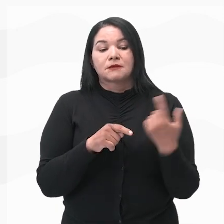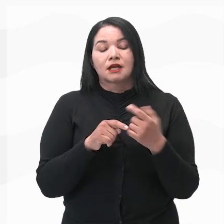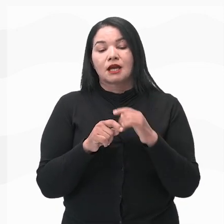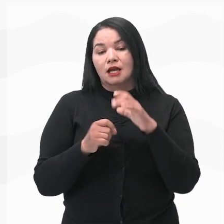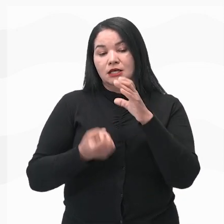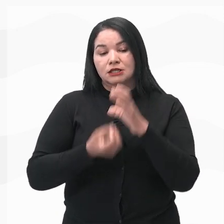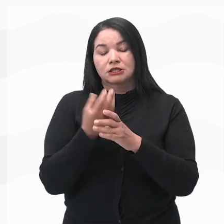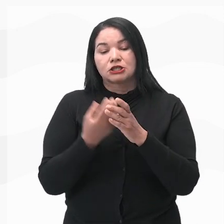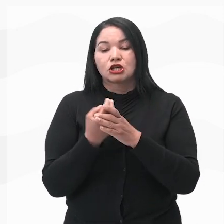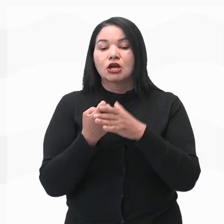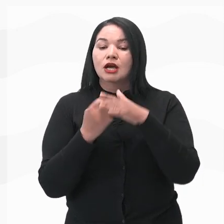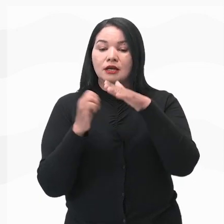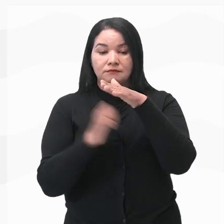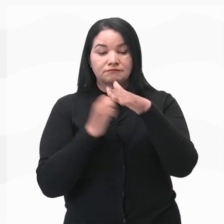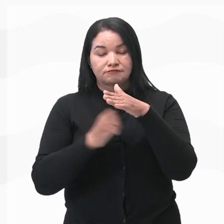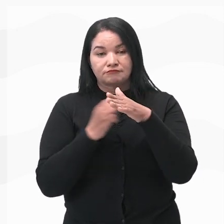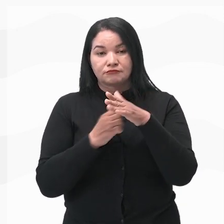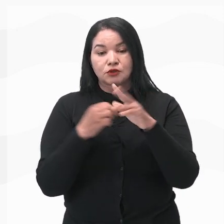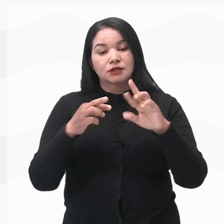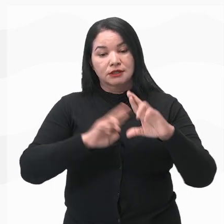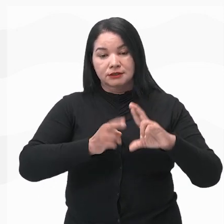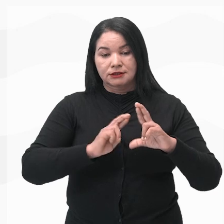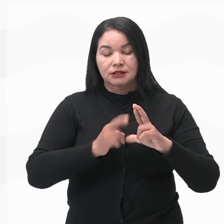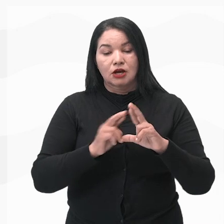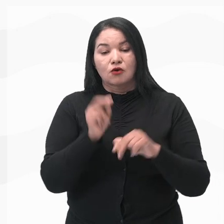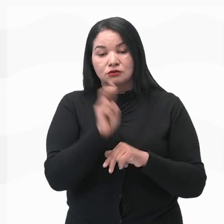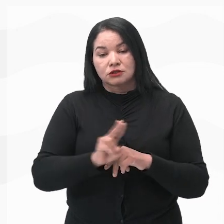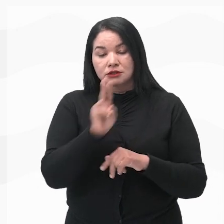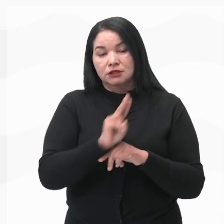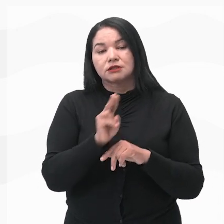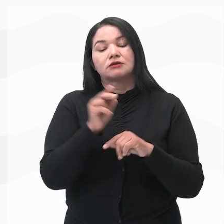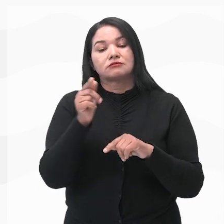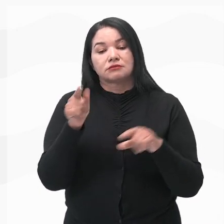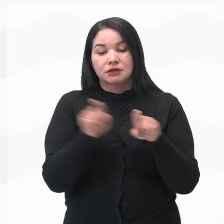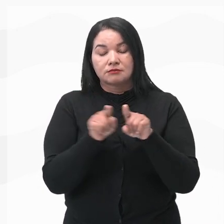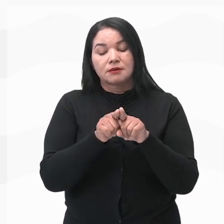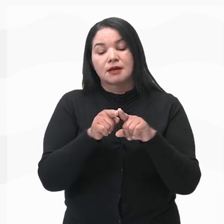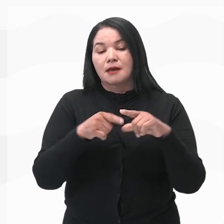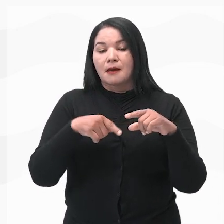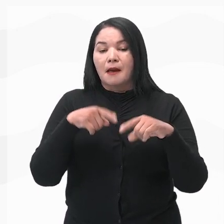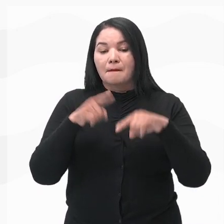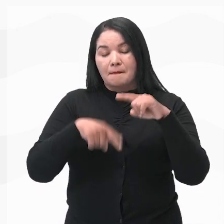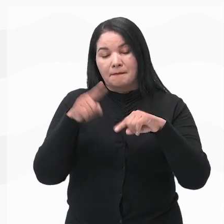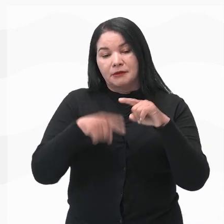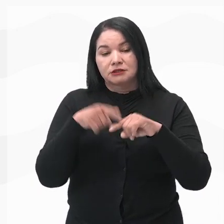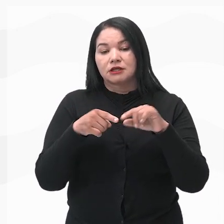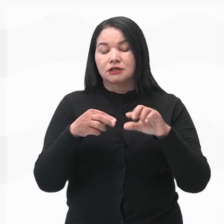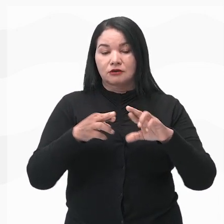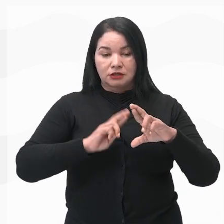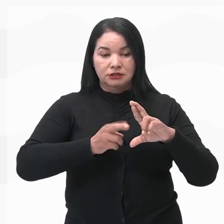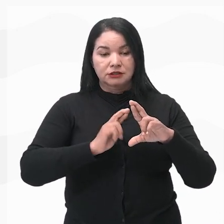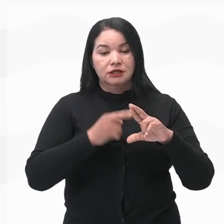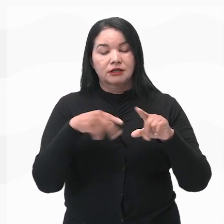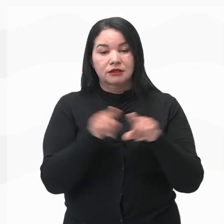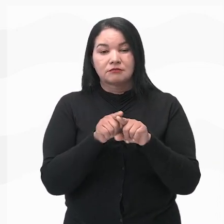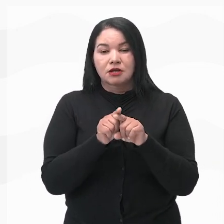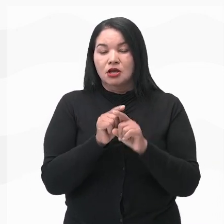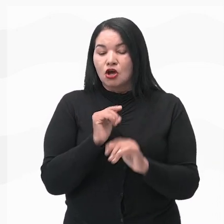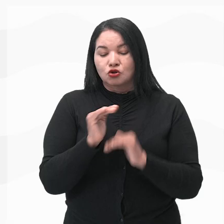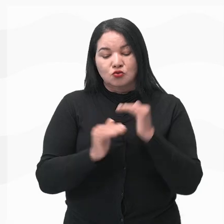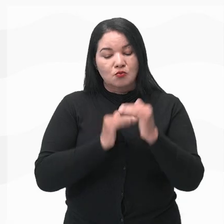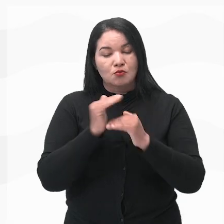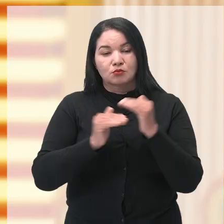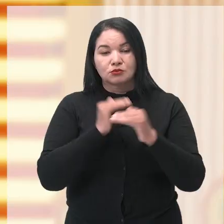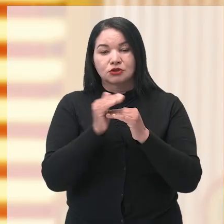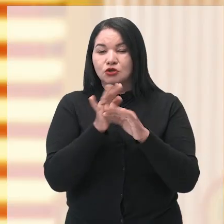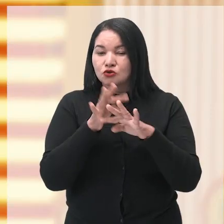a utilização de materiais reciclados. Afinal de contas, como já vimos, todo esse processo de lidar com